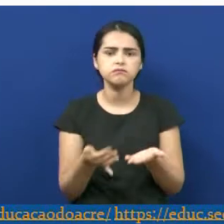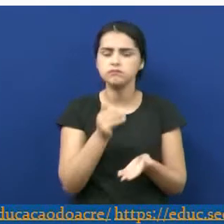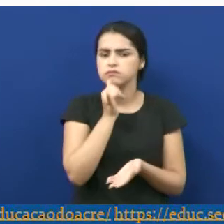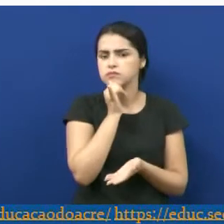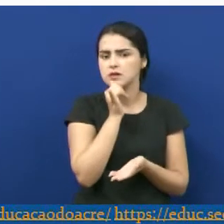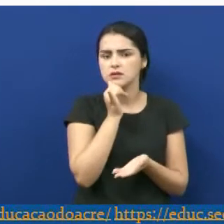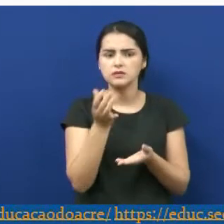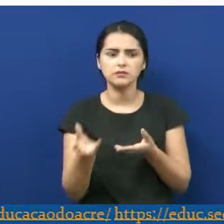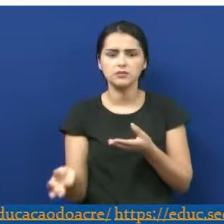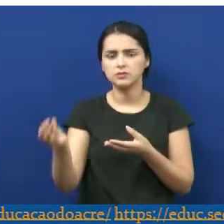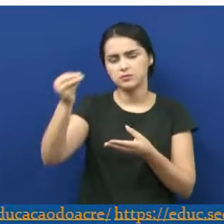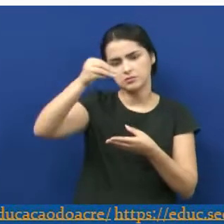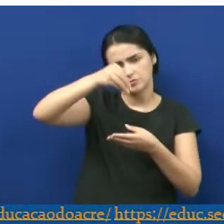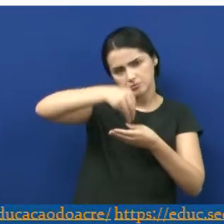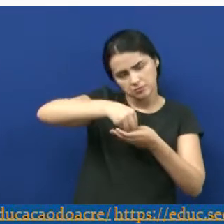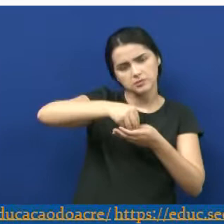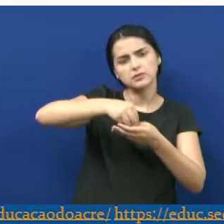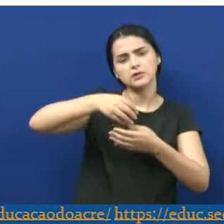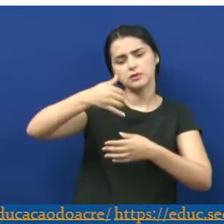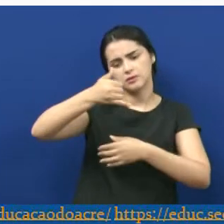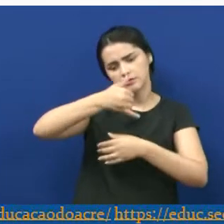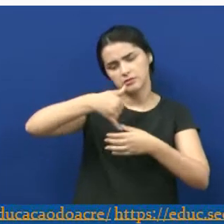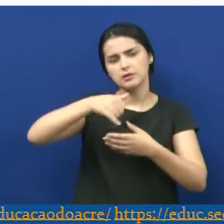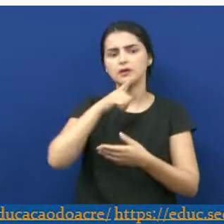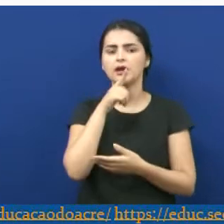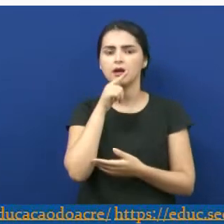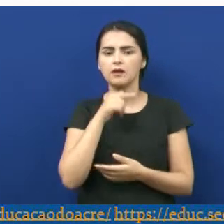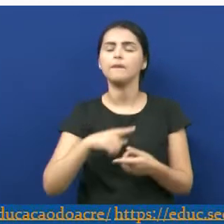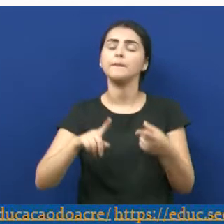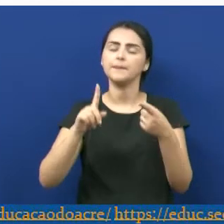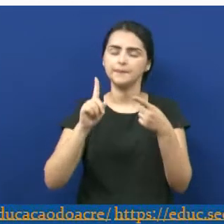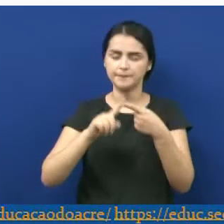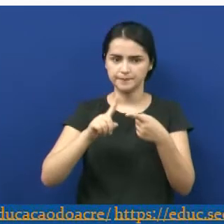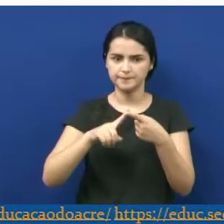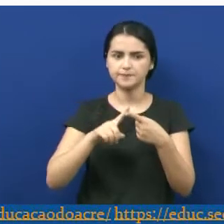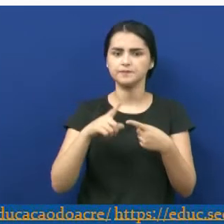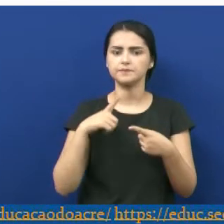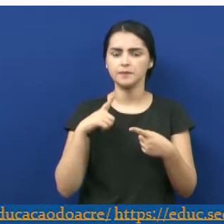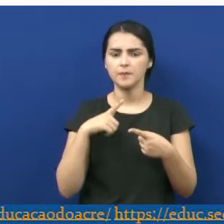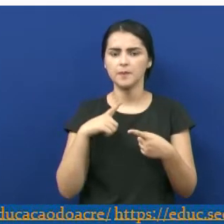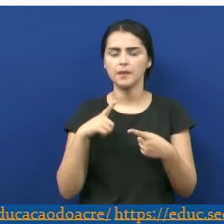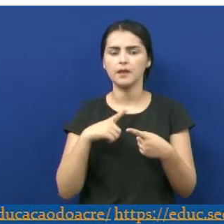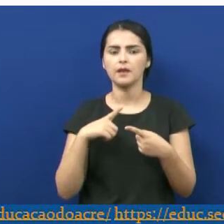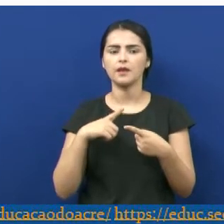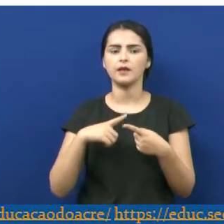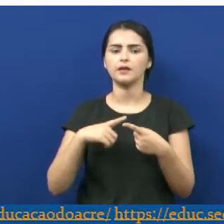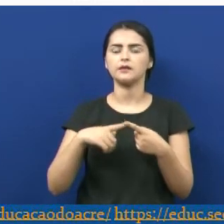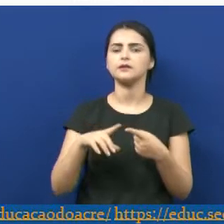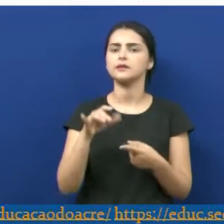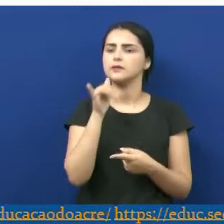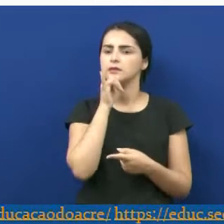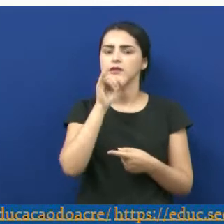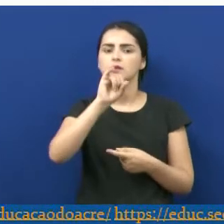estou inserindo naquela água? Então, nós temos, primeiramente, soluto de natureza